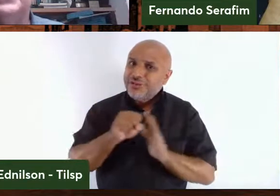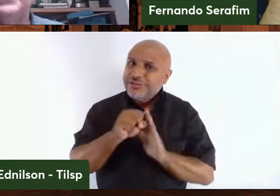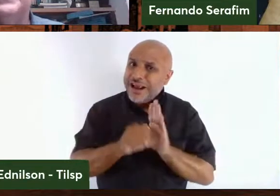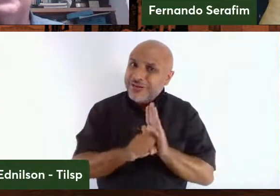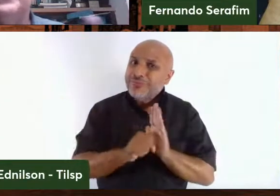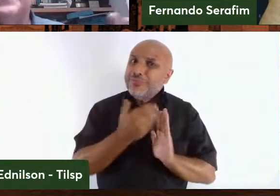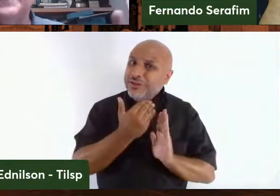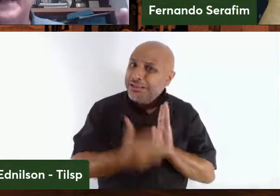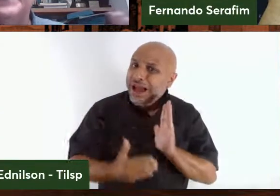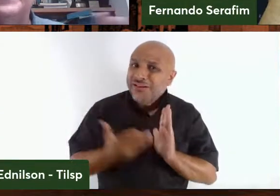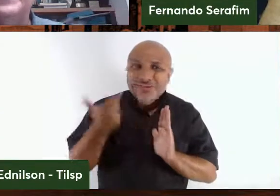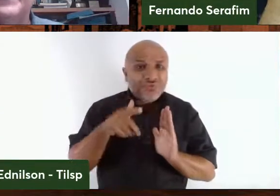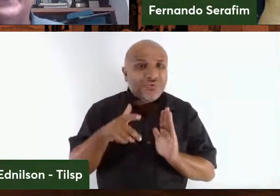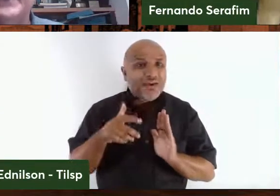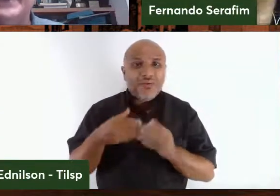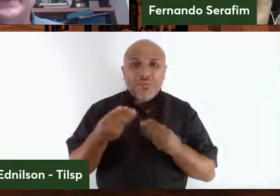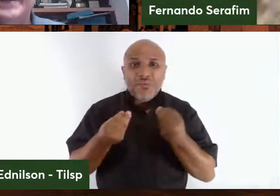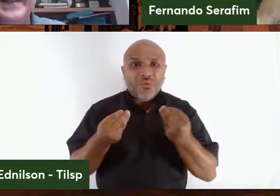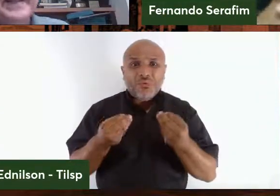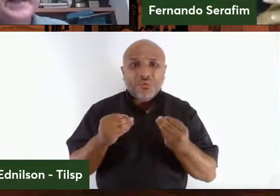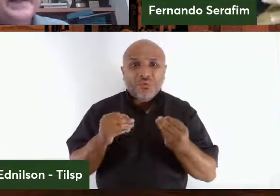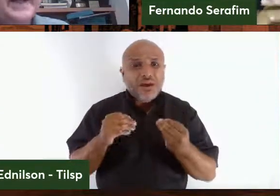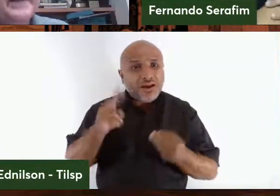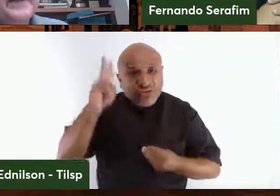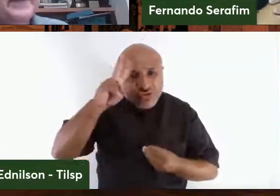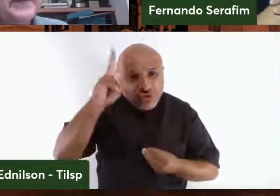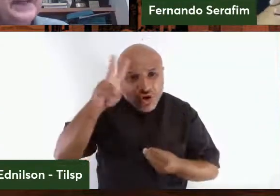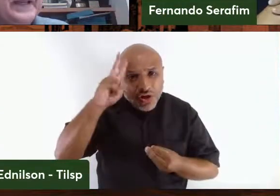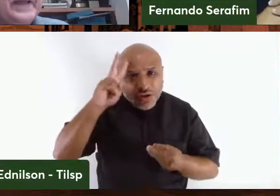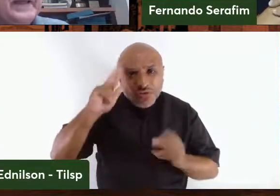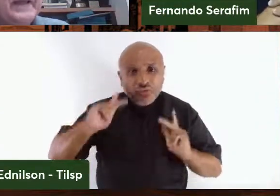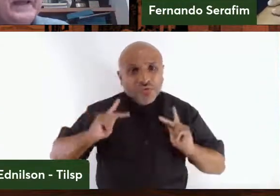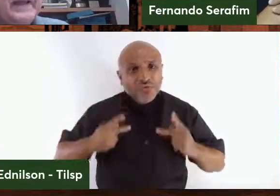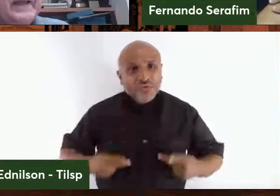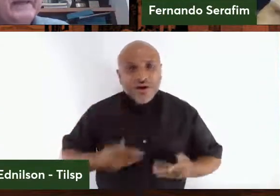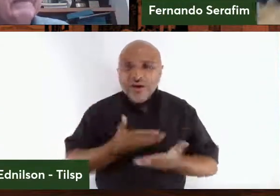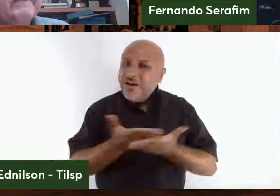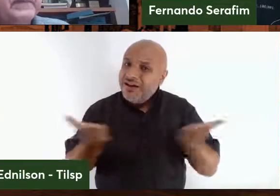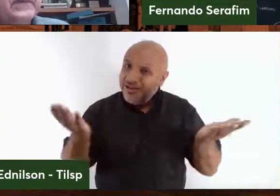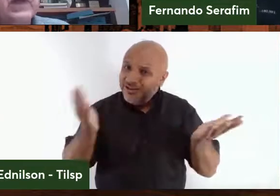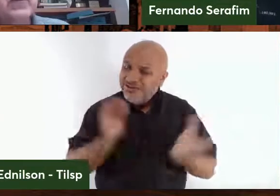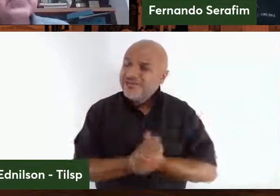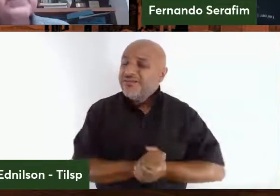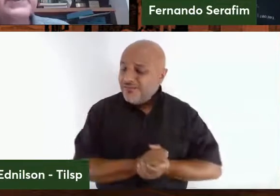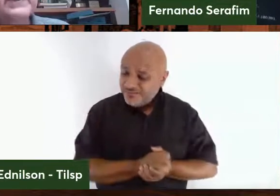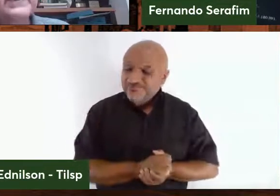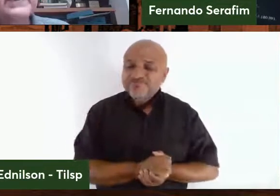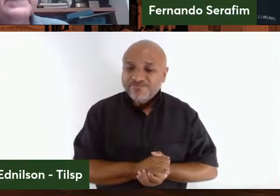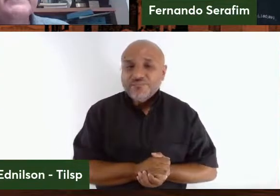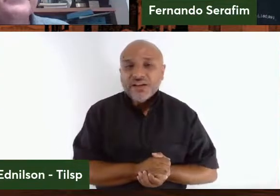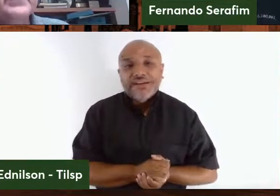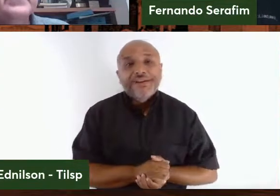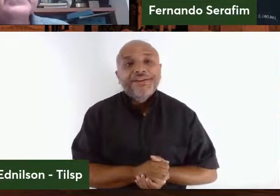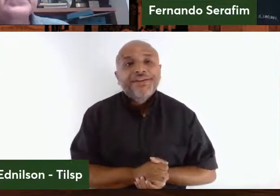na história da humanidade, ou na história da, vamos dizer. Então,